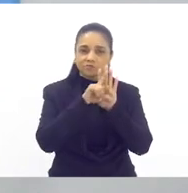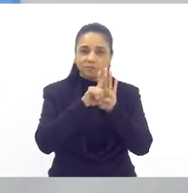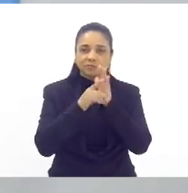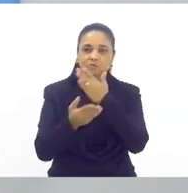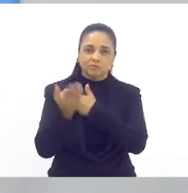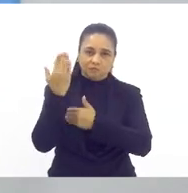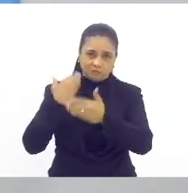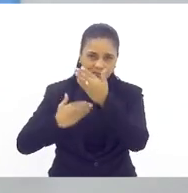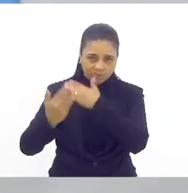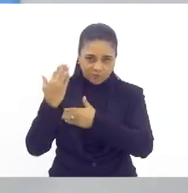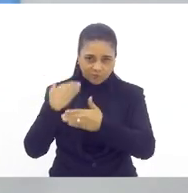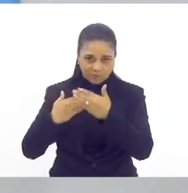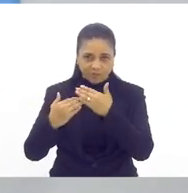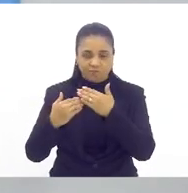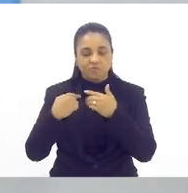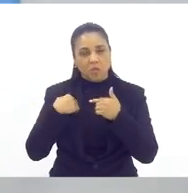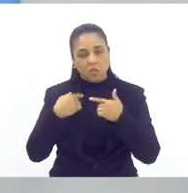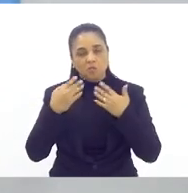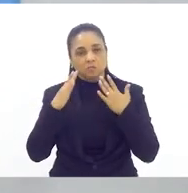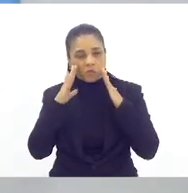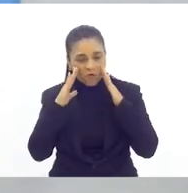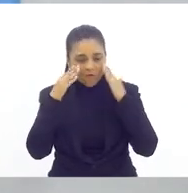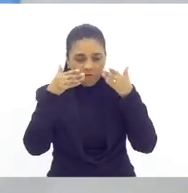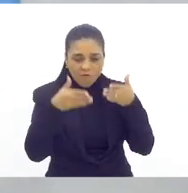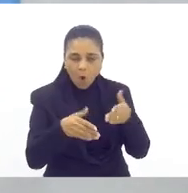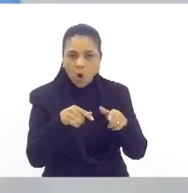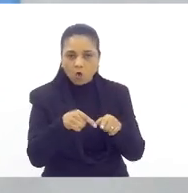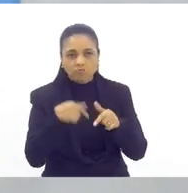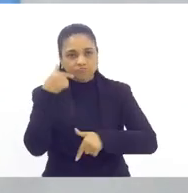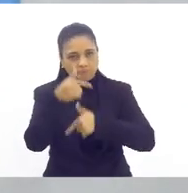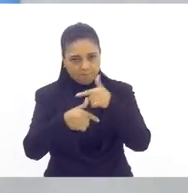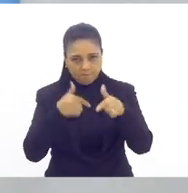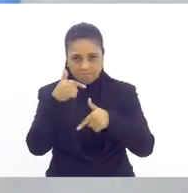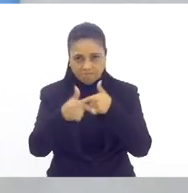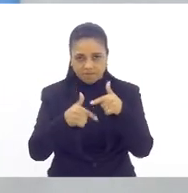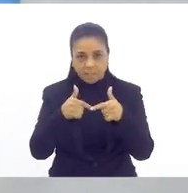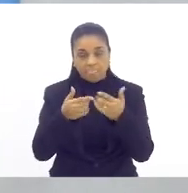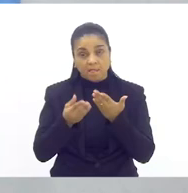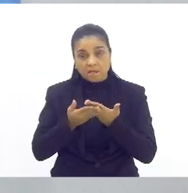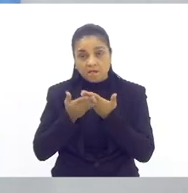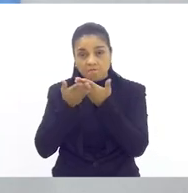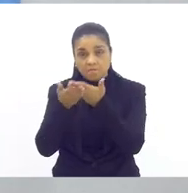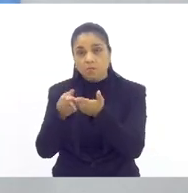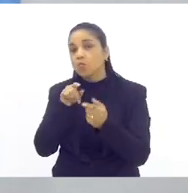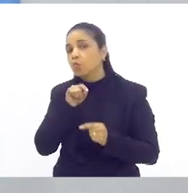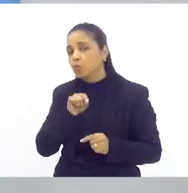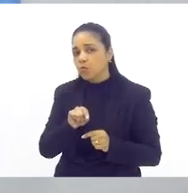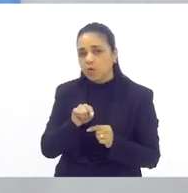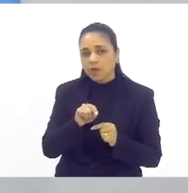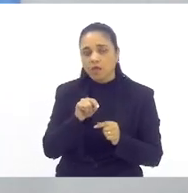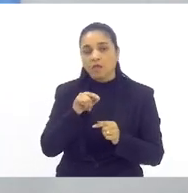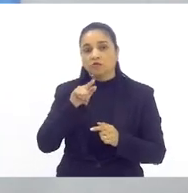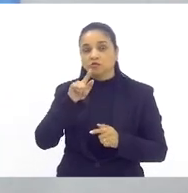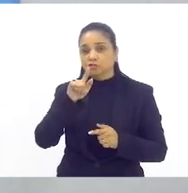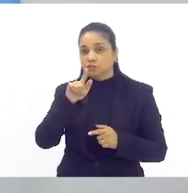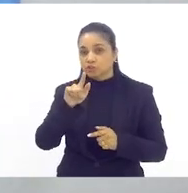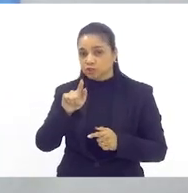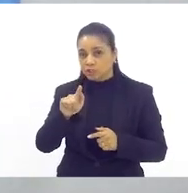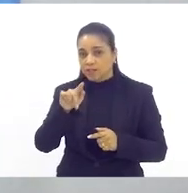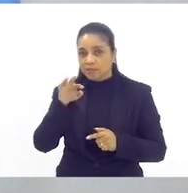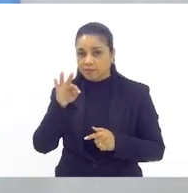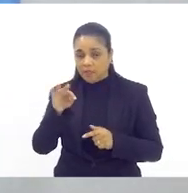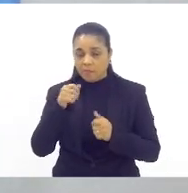e tô completamente dedicada a isso e um dos encaminhamentos aqui a gente fazer um GT para acompanhar